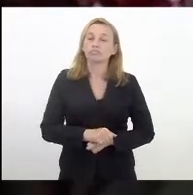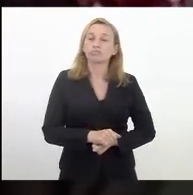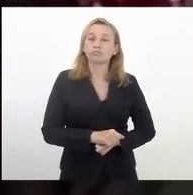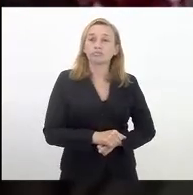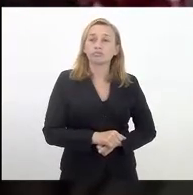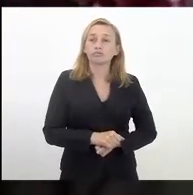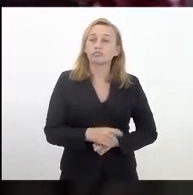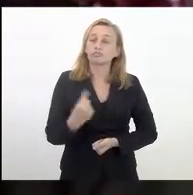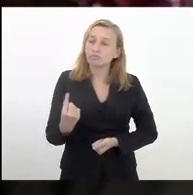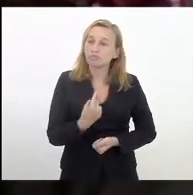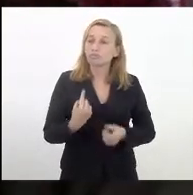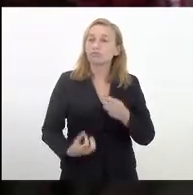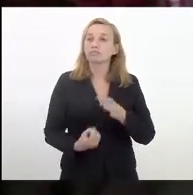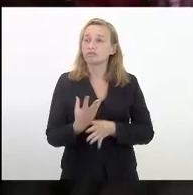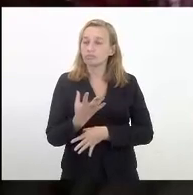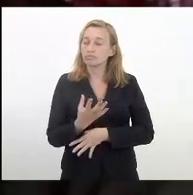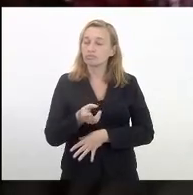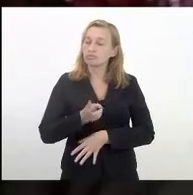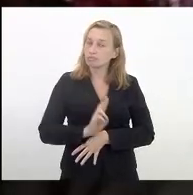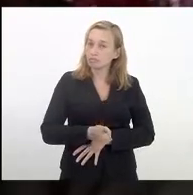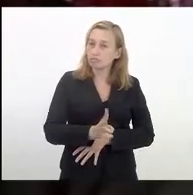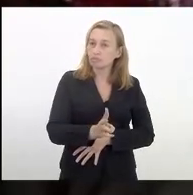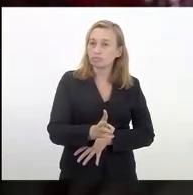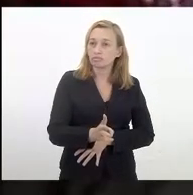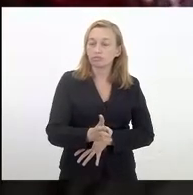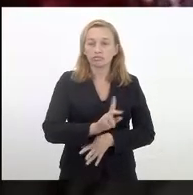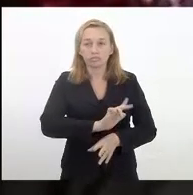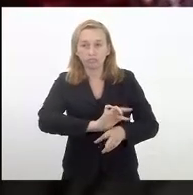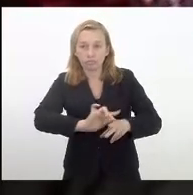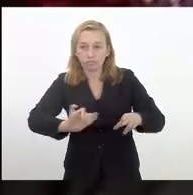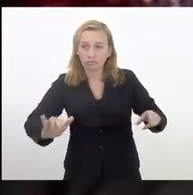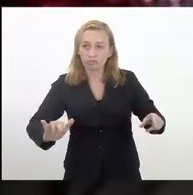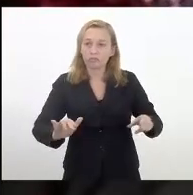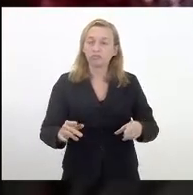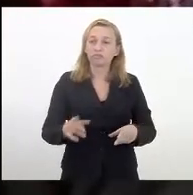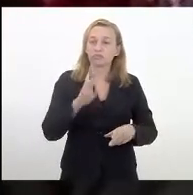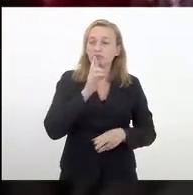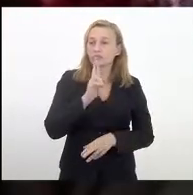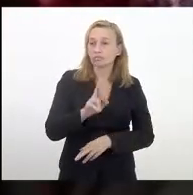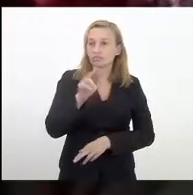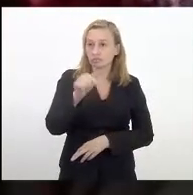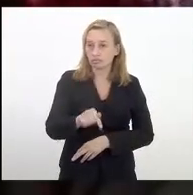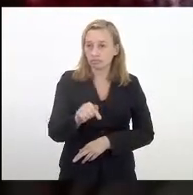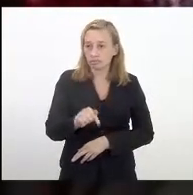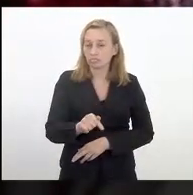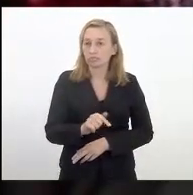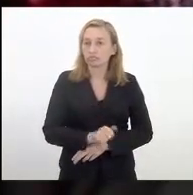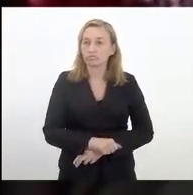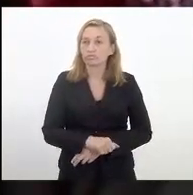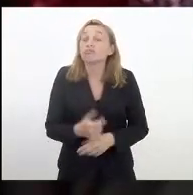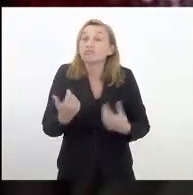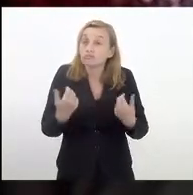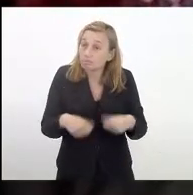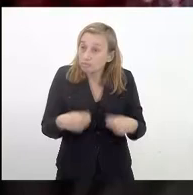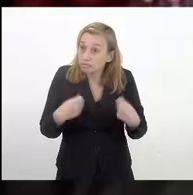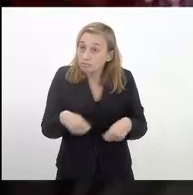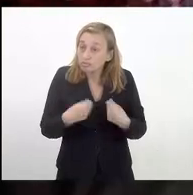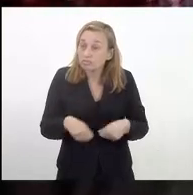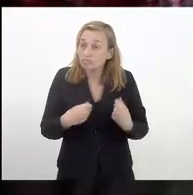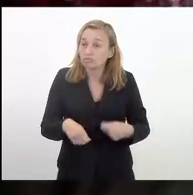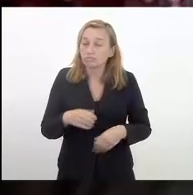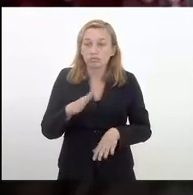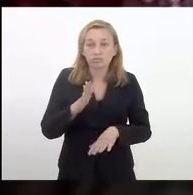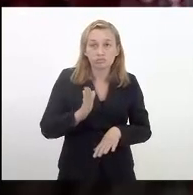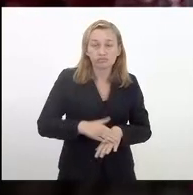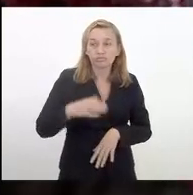nós produzimos incessantemente diversas respostas aqui as necessidades que